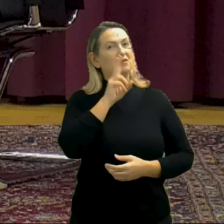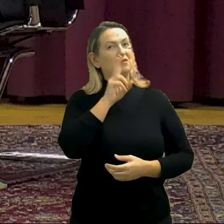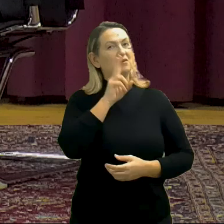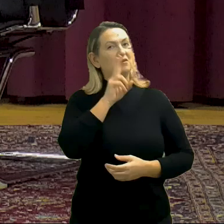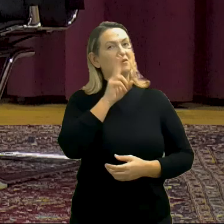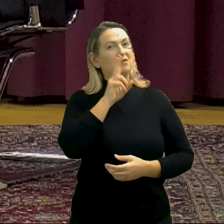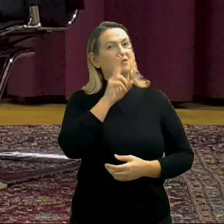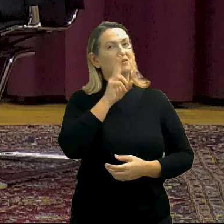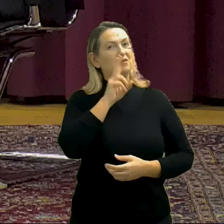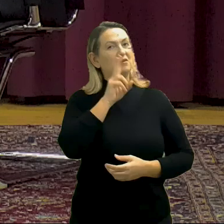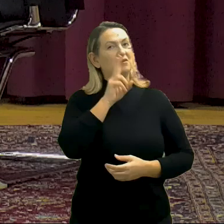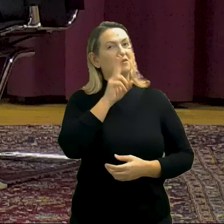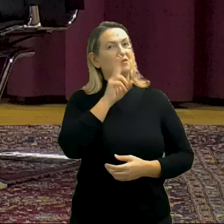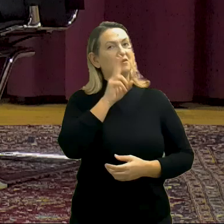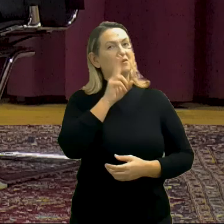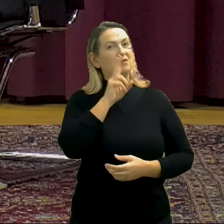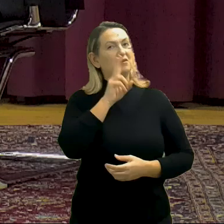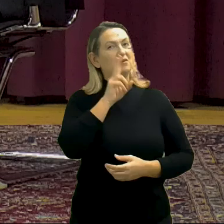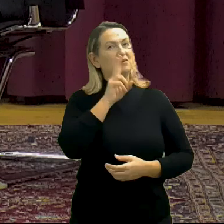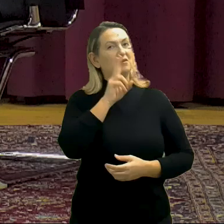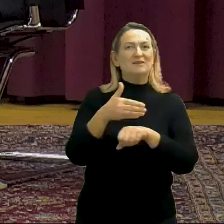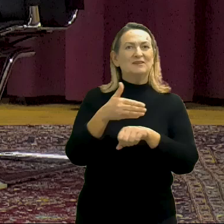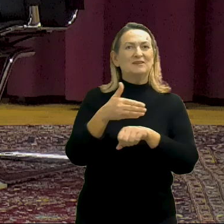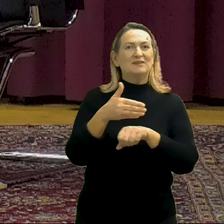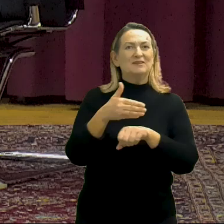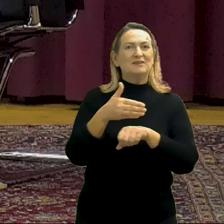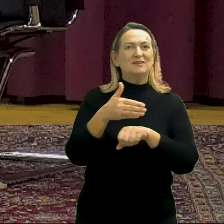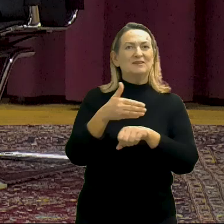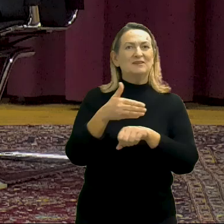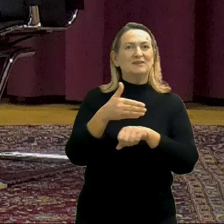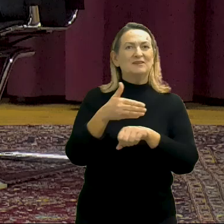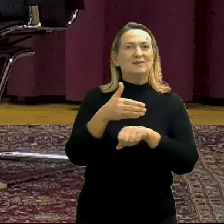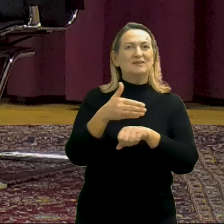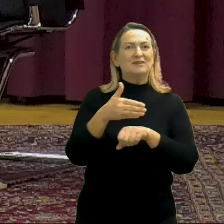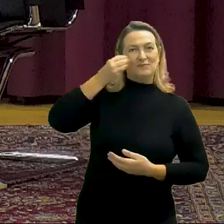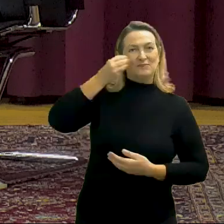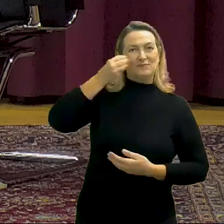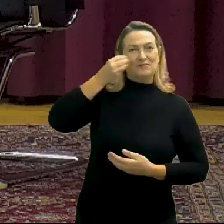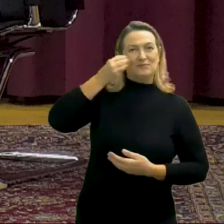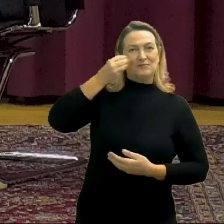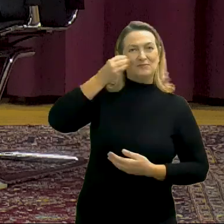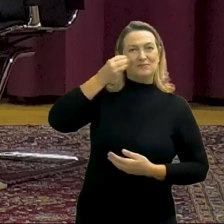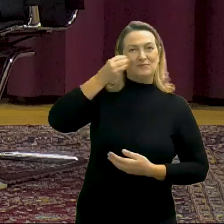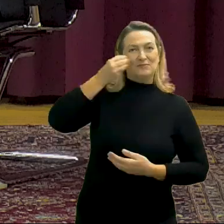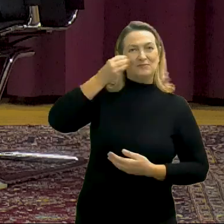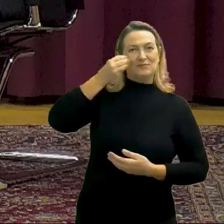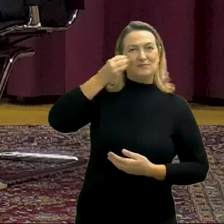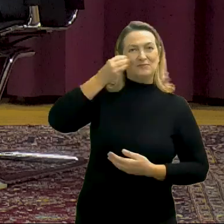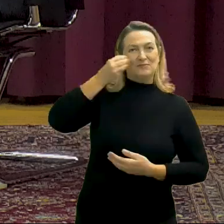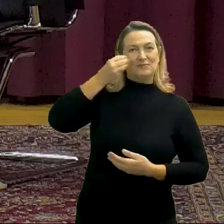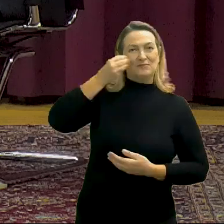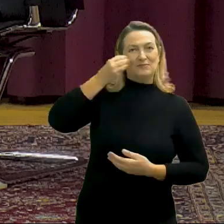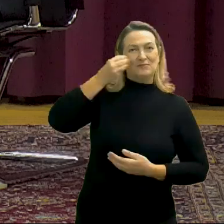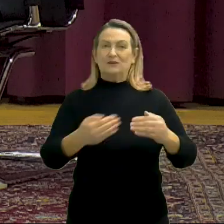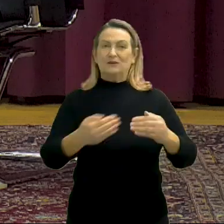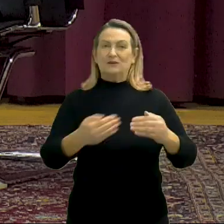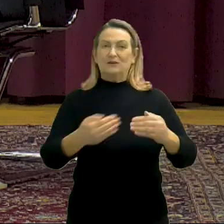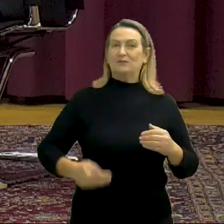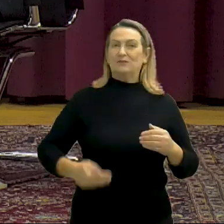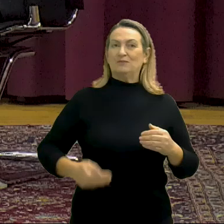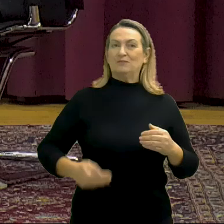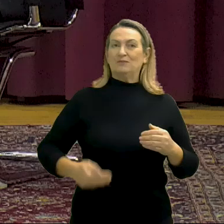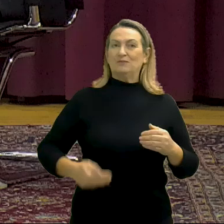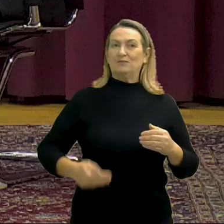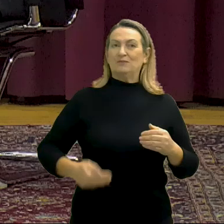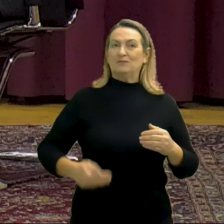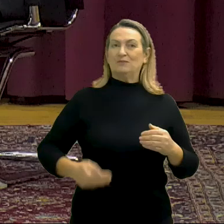ter participado e dividido a sua experiência e a e a participação do Ministério Público como ele a sua atuação agora